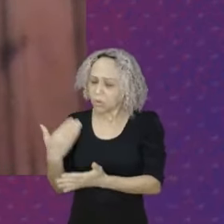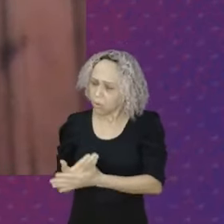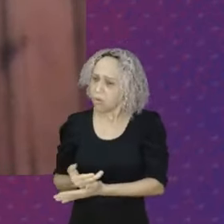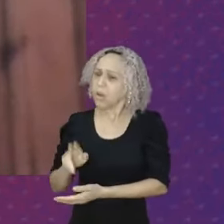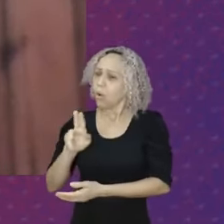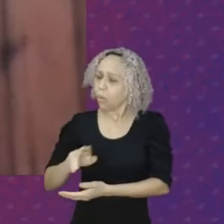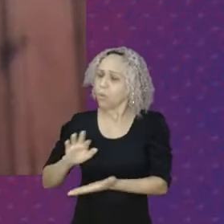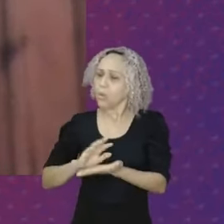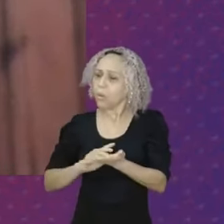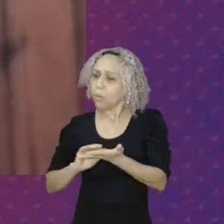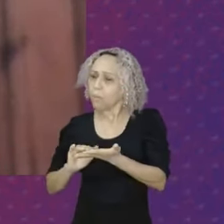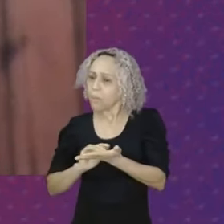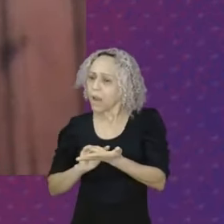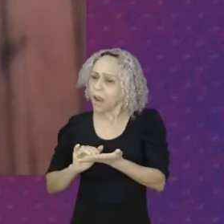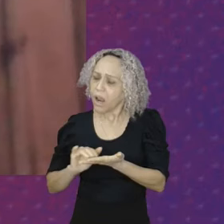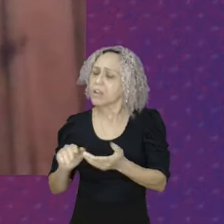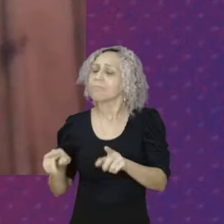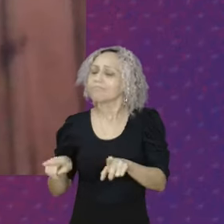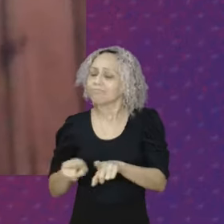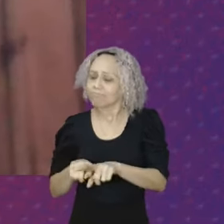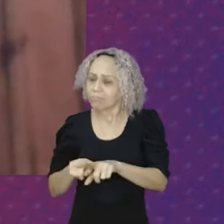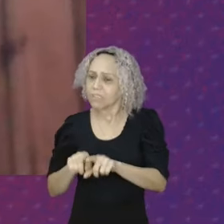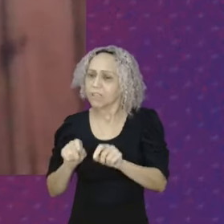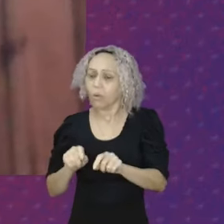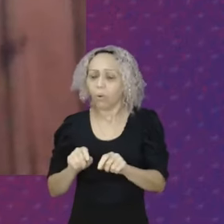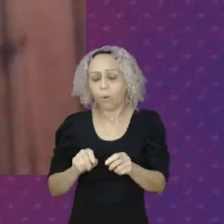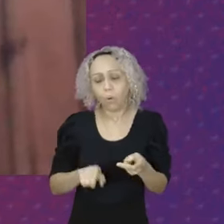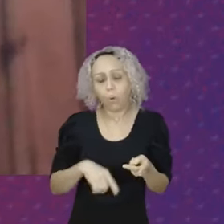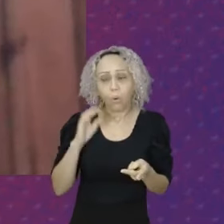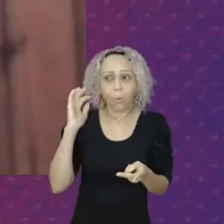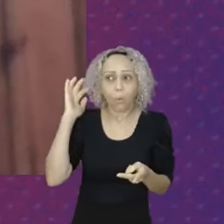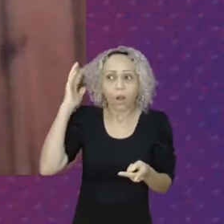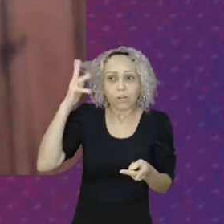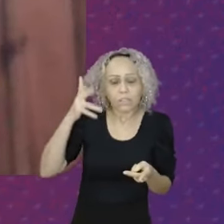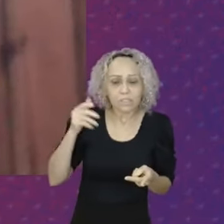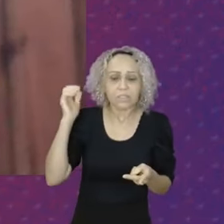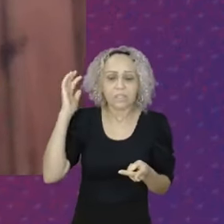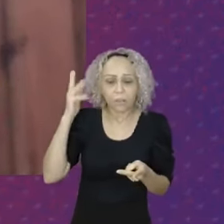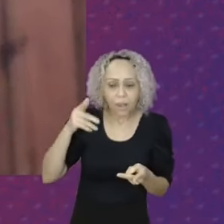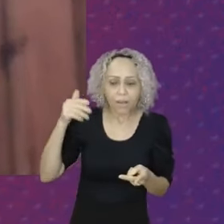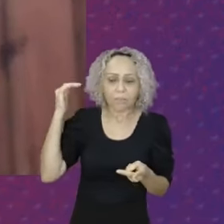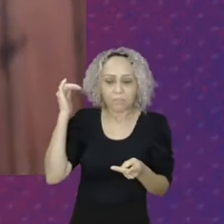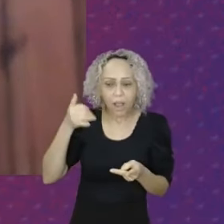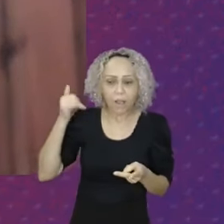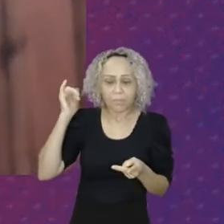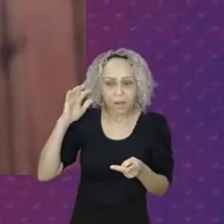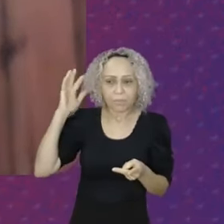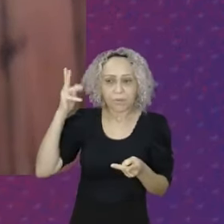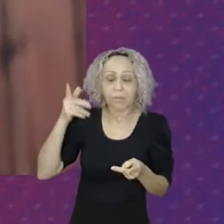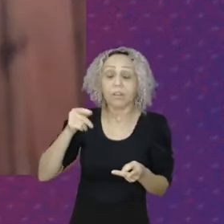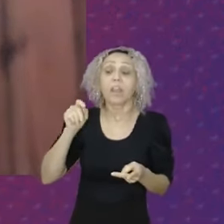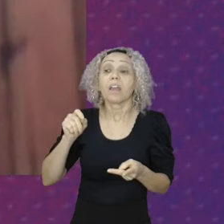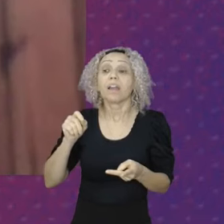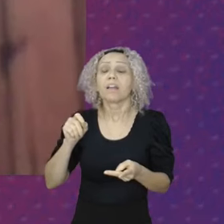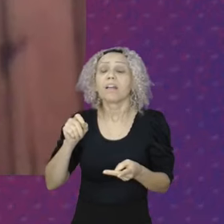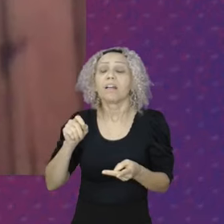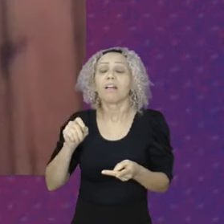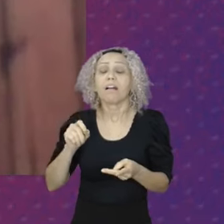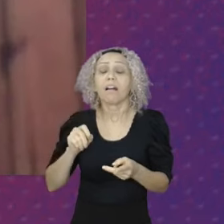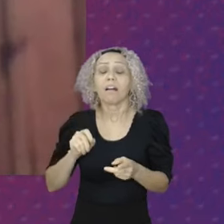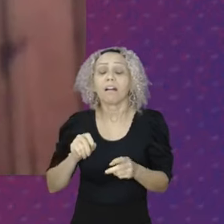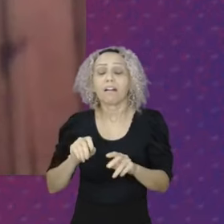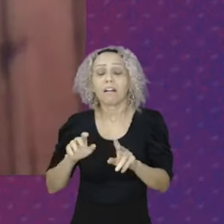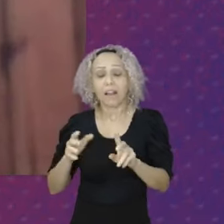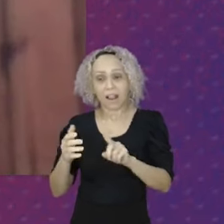e também quando eu falo de audio inscrição eu esqueci de falar tem uma coisa muito importante que é a tecnologia assistível a maior parte das pessoas